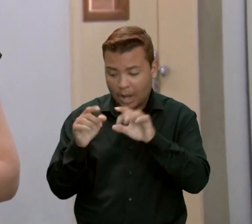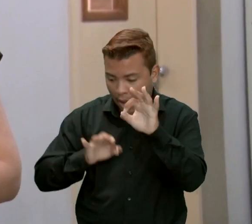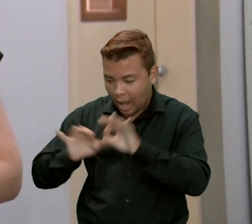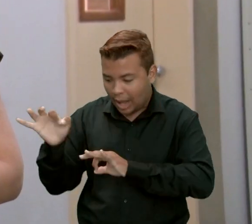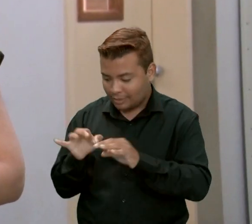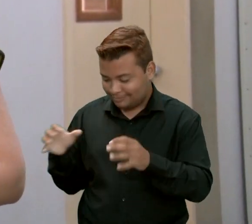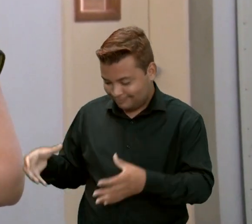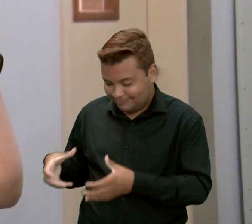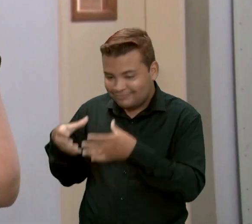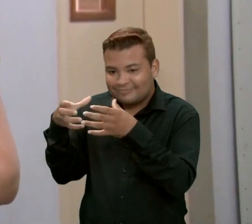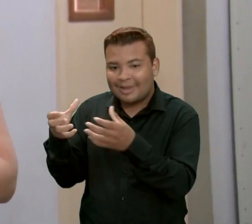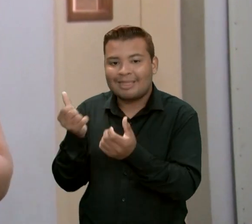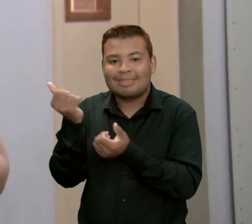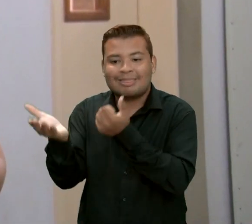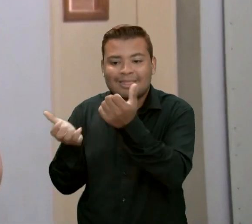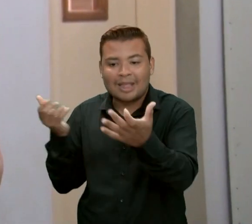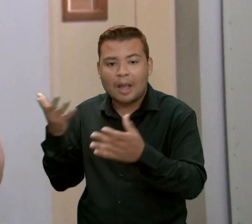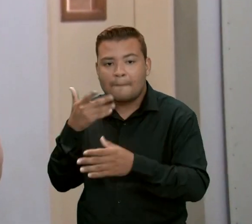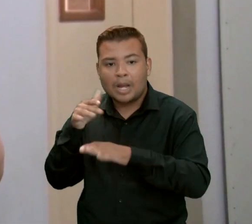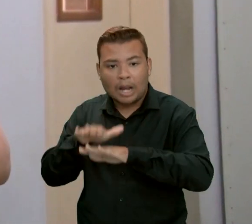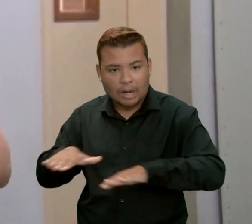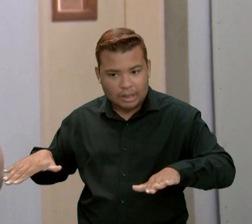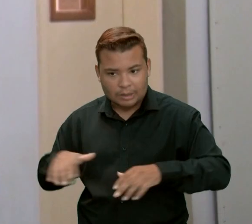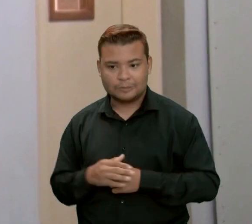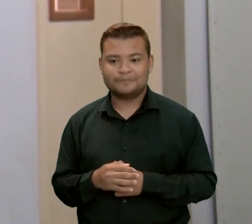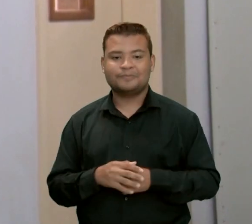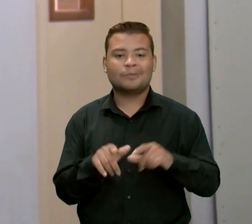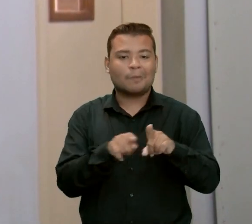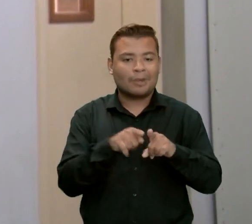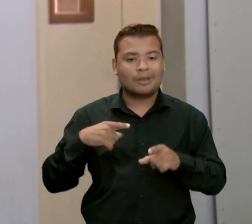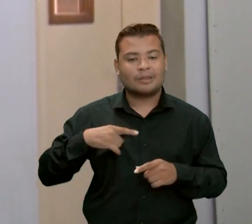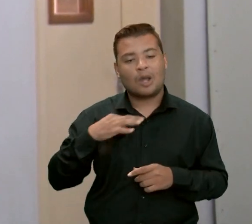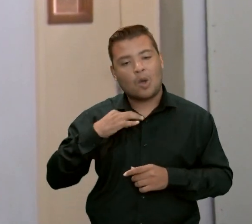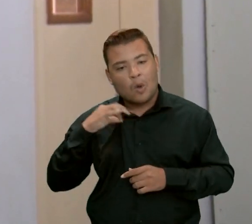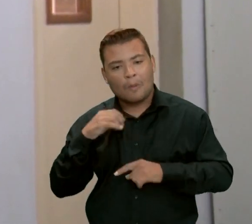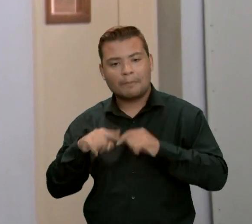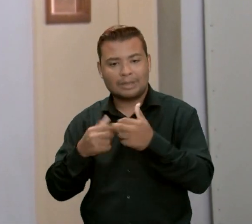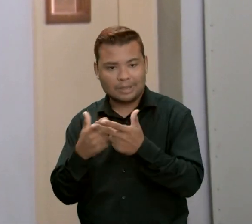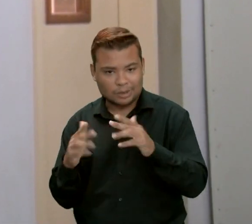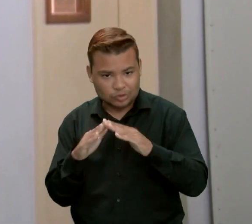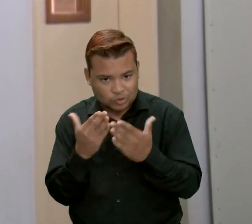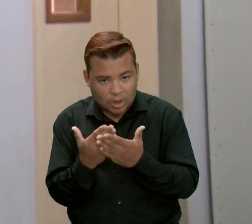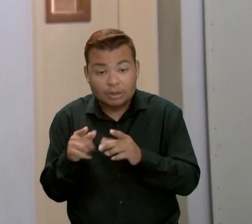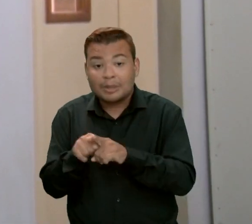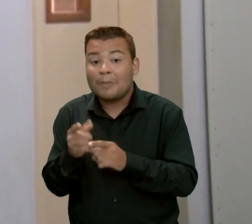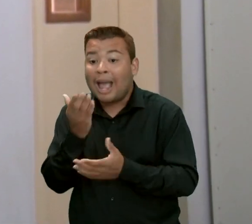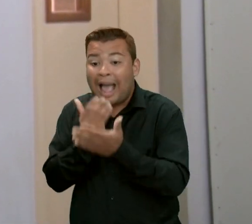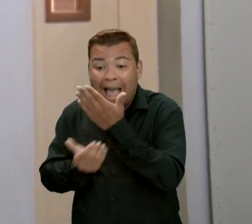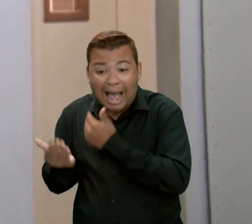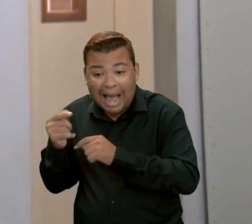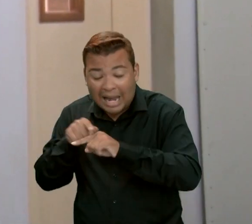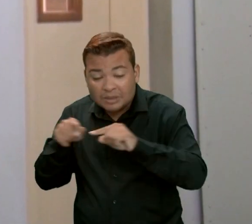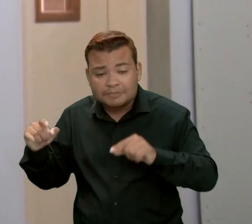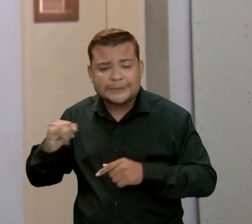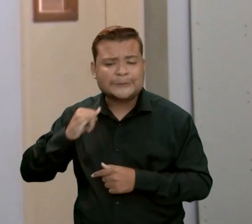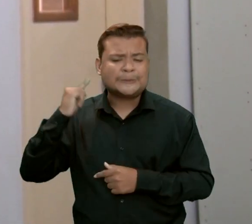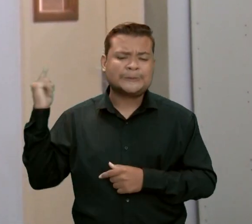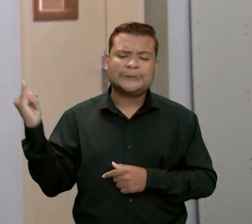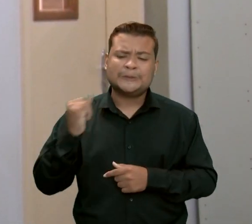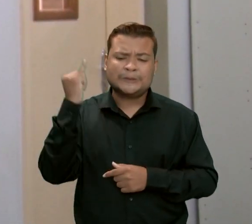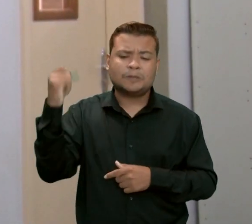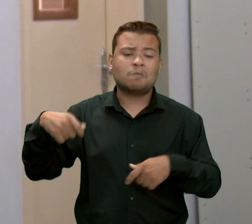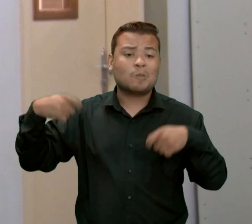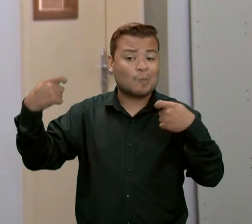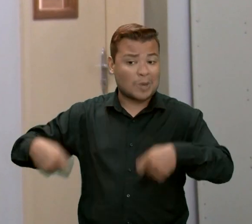às crianças. Além de roupas, material escolar, alimentos também são muito importantes e muito necessários